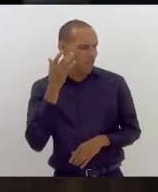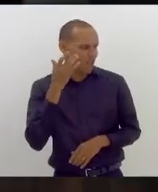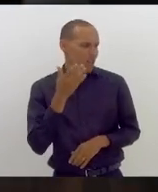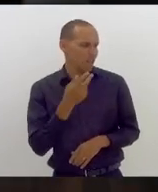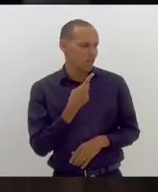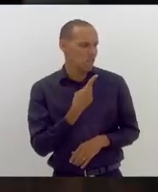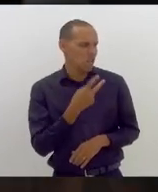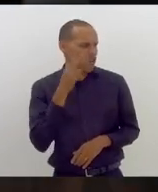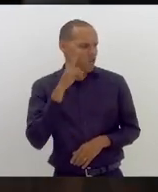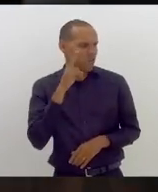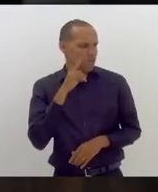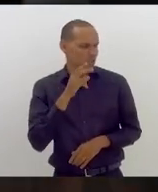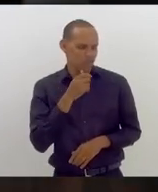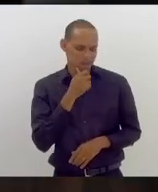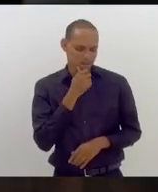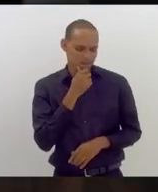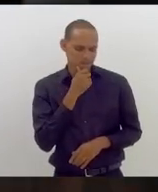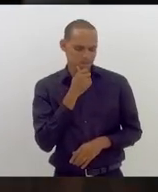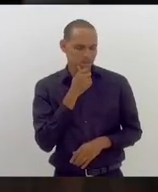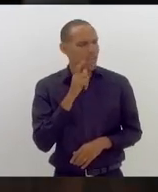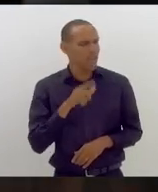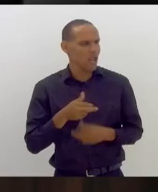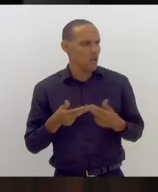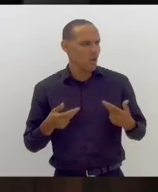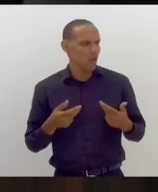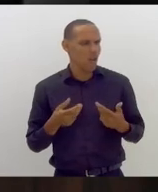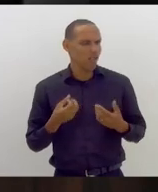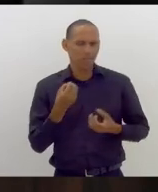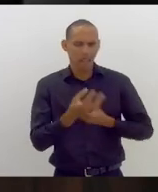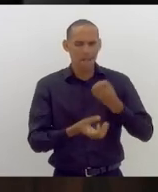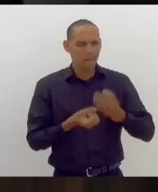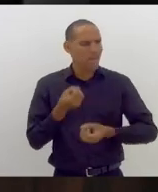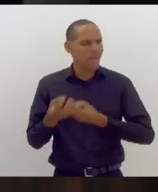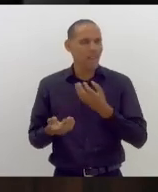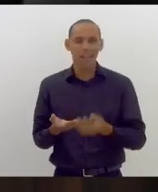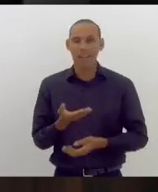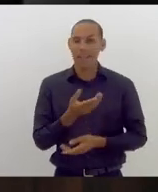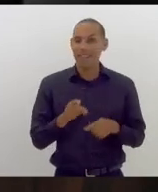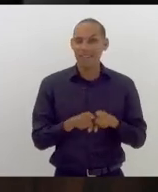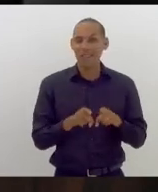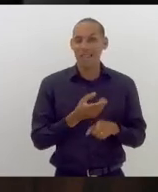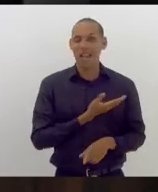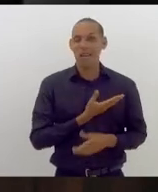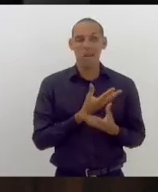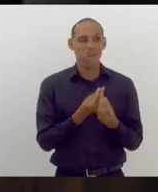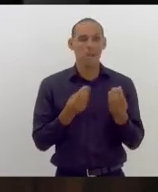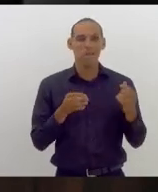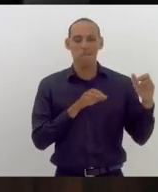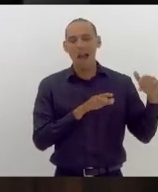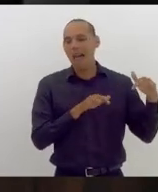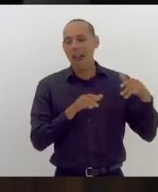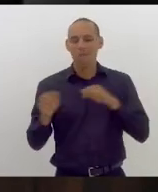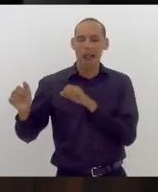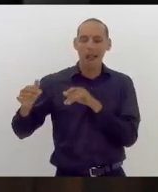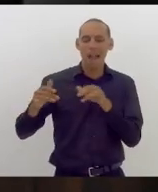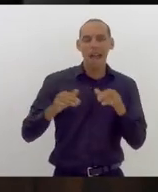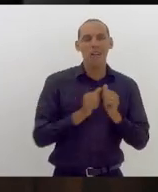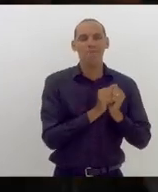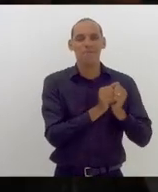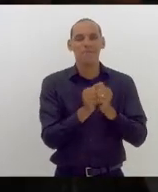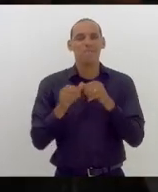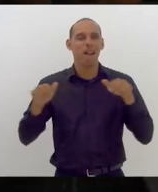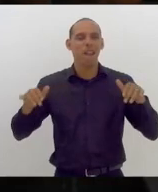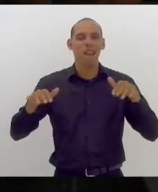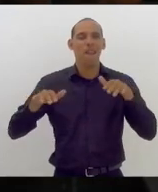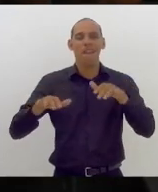nossa história aqui é que essa coisa da generosidade. Então, o Léo também sempre anda com muitos amigos, sempre leva todo mundo para todo lado, e vamos junto, e